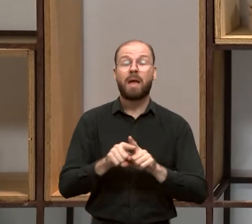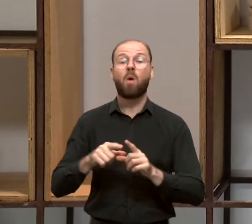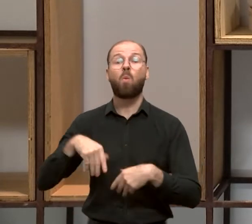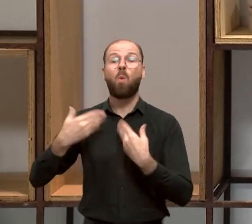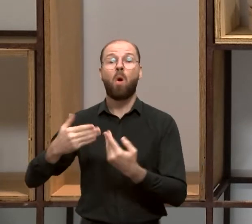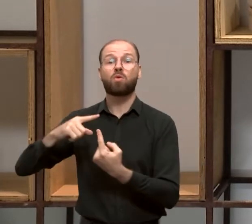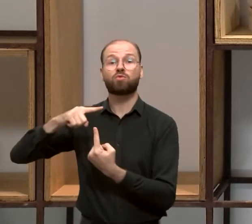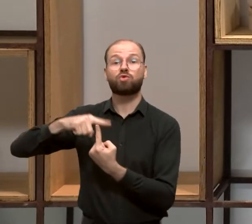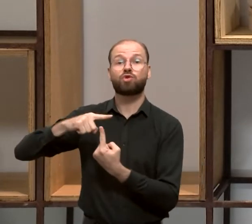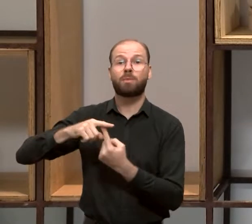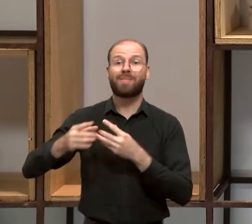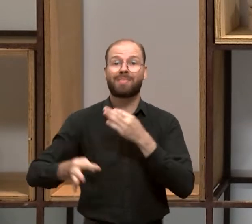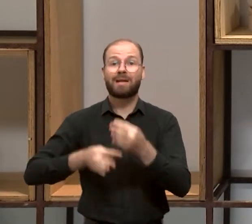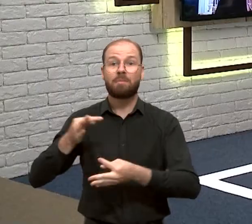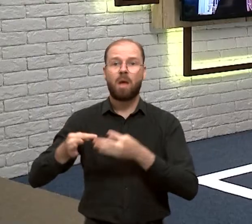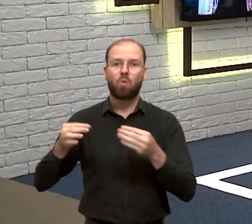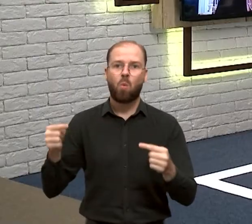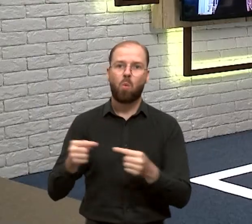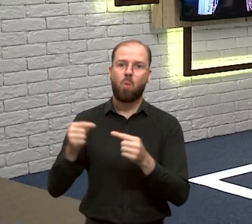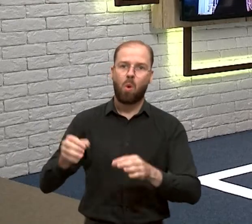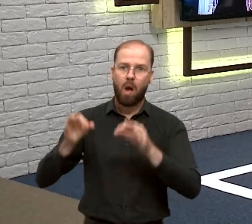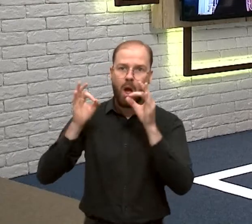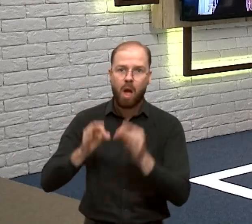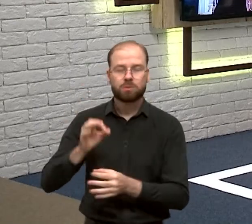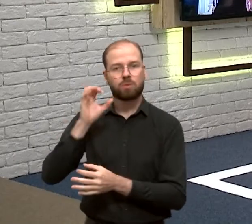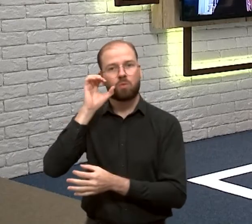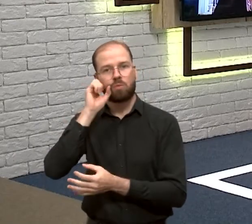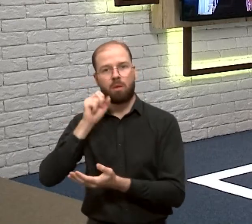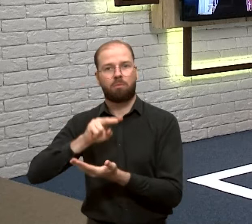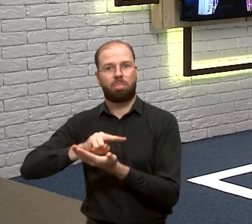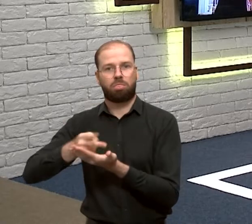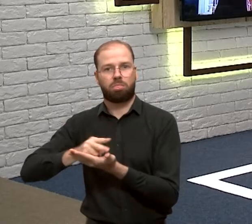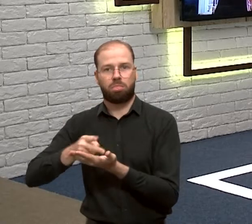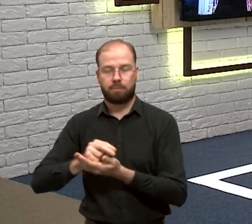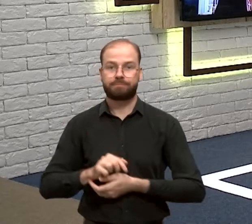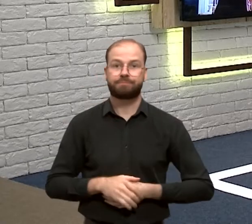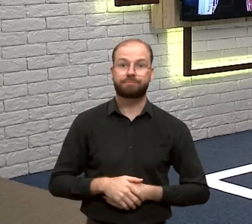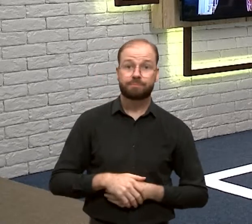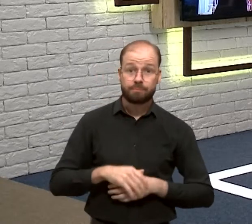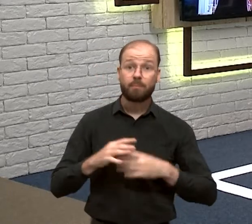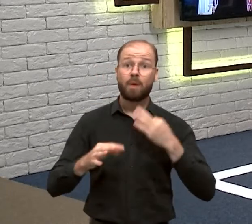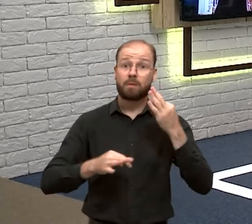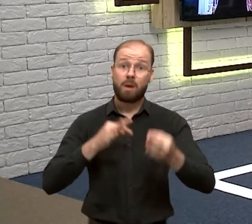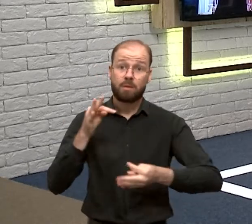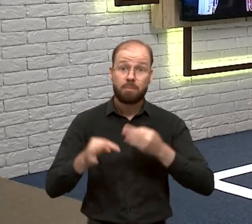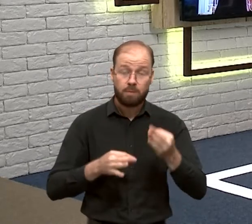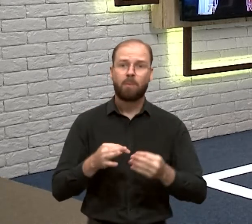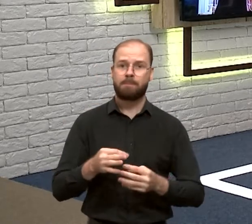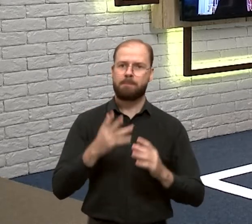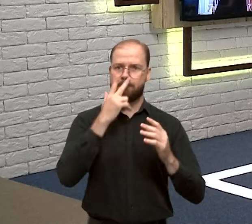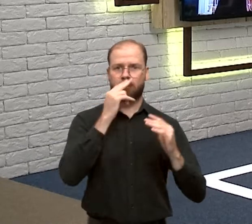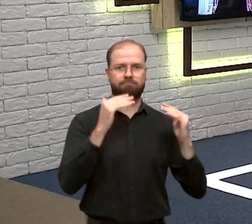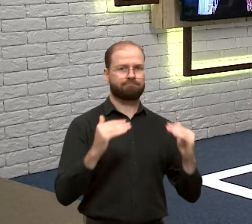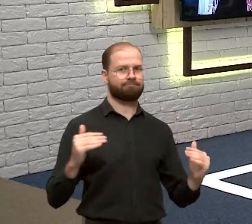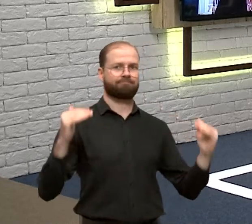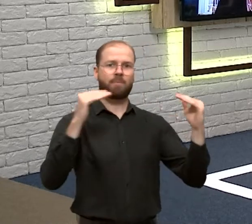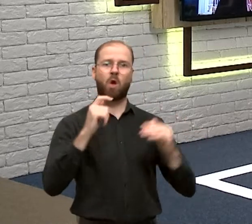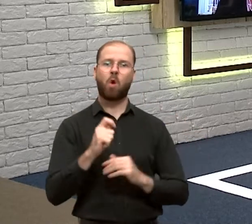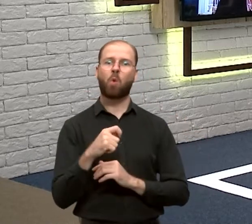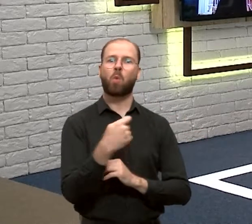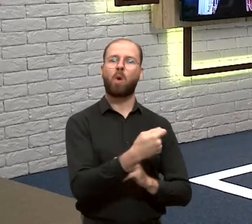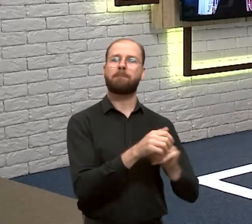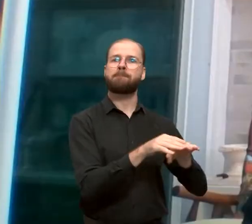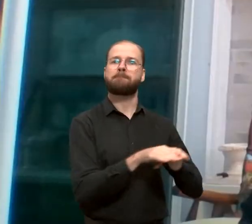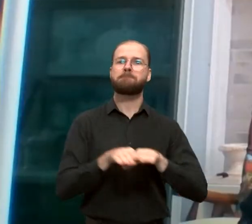correto para quem tem insônia. Então, Camila, o tratamento padrão ouro, quando a gente fala padrão ouro, é